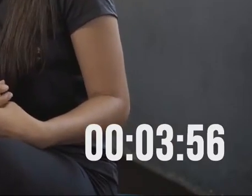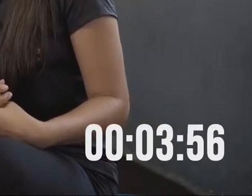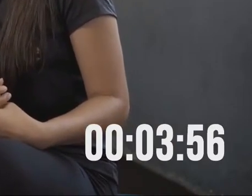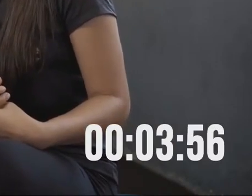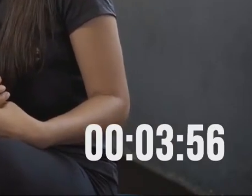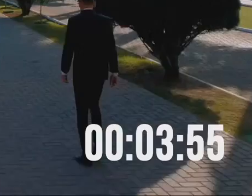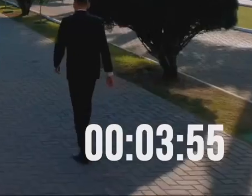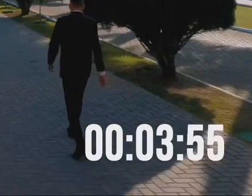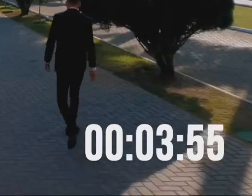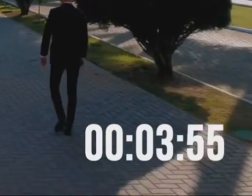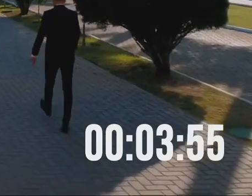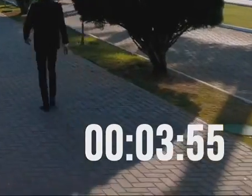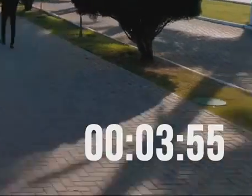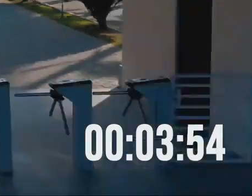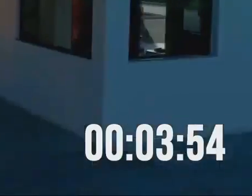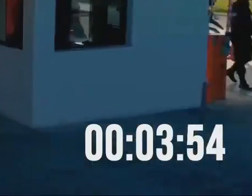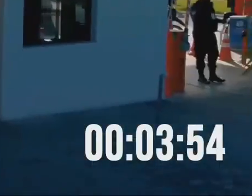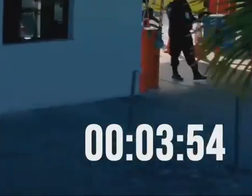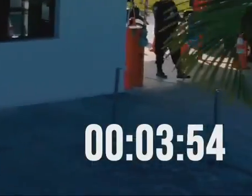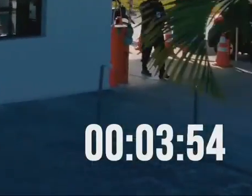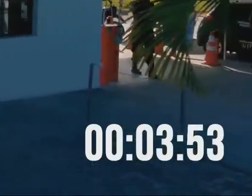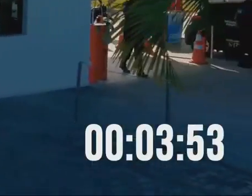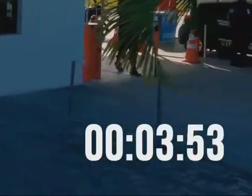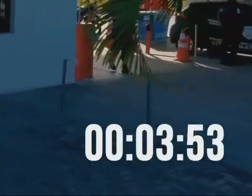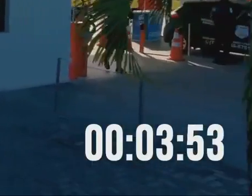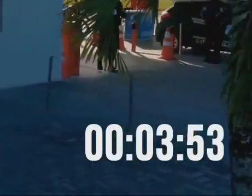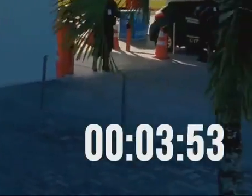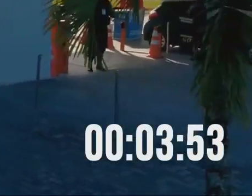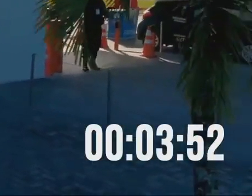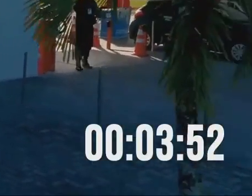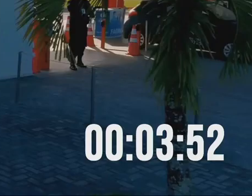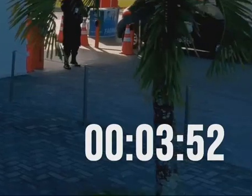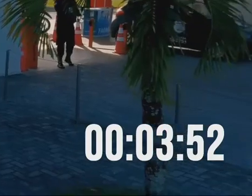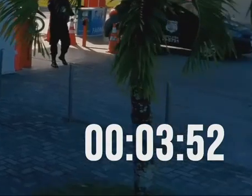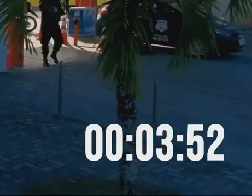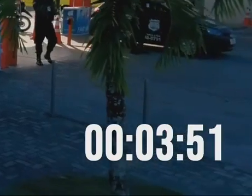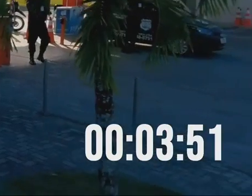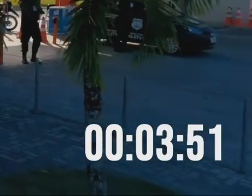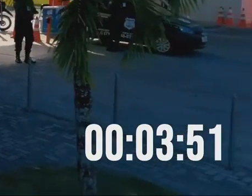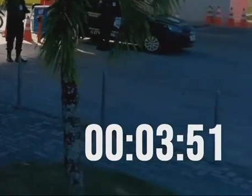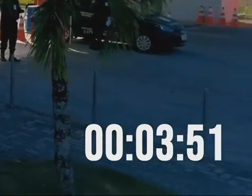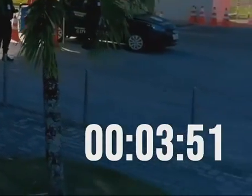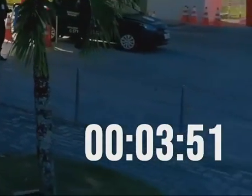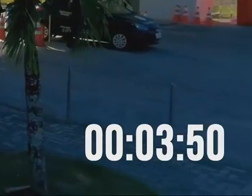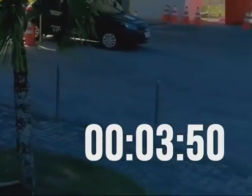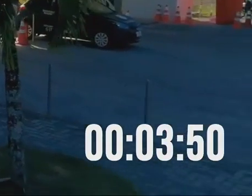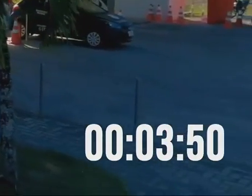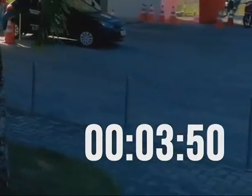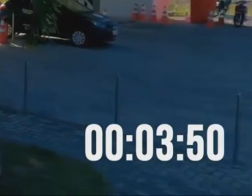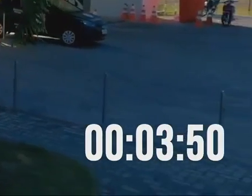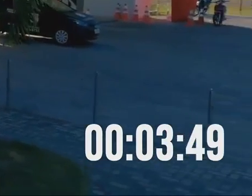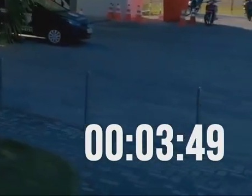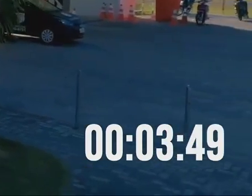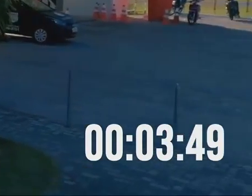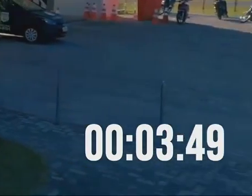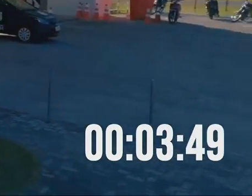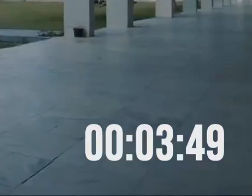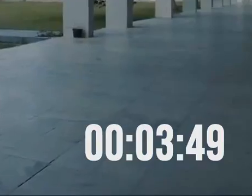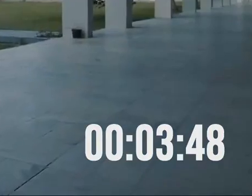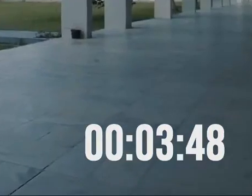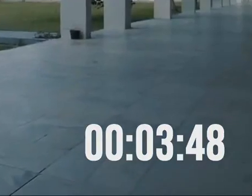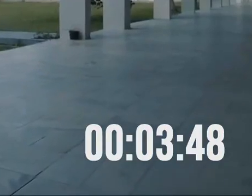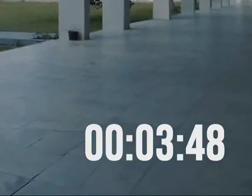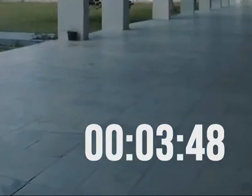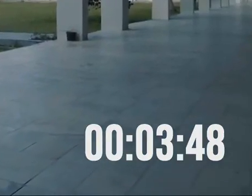incentivando o trabalho em equipe. Tudo isso com a sua segurança garantida. A FADBA conta com uma equipe de vigilância 24 horas